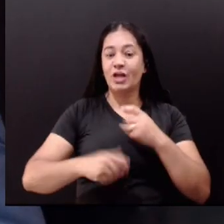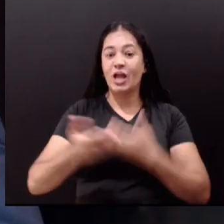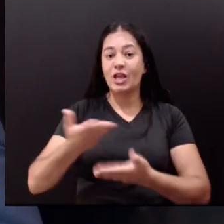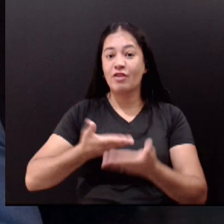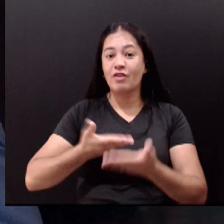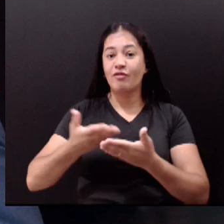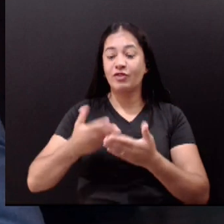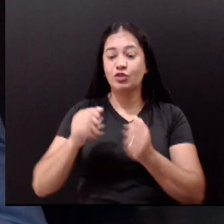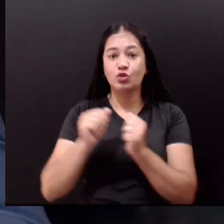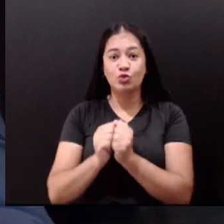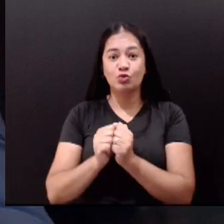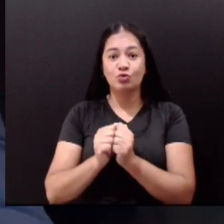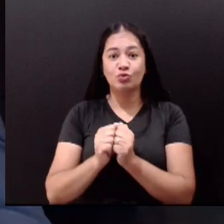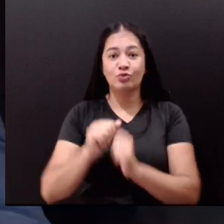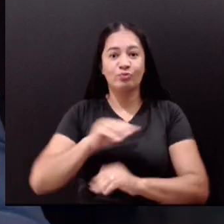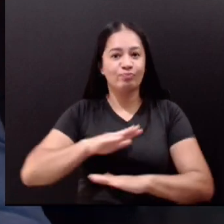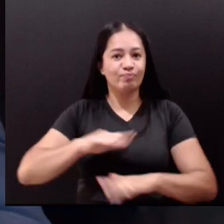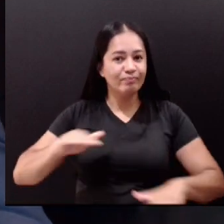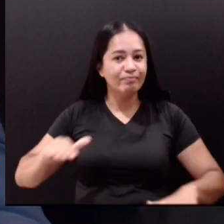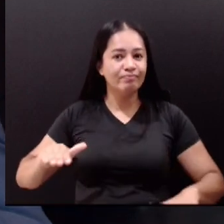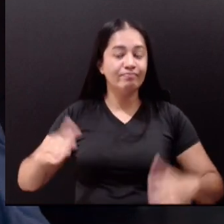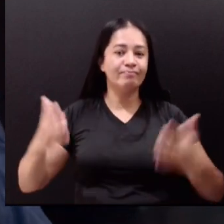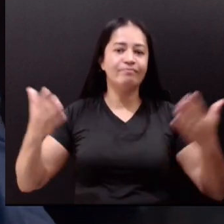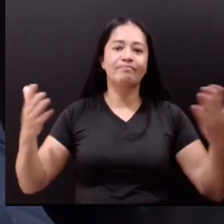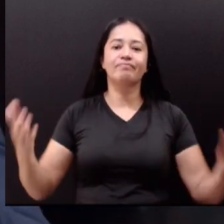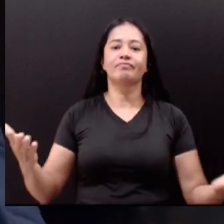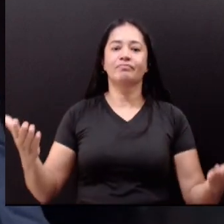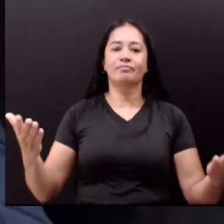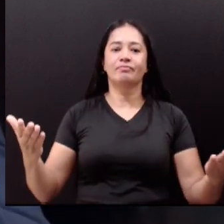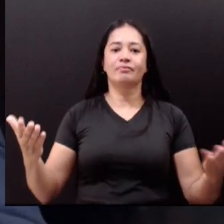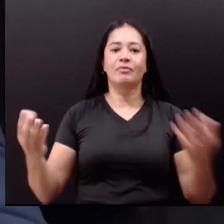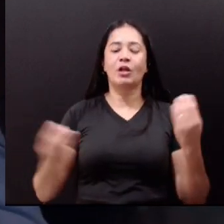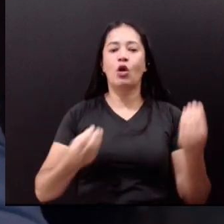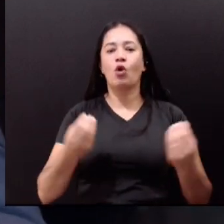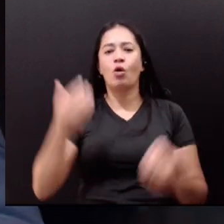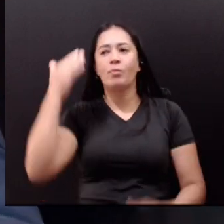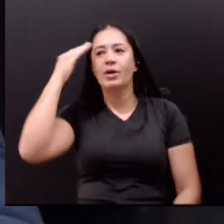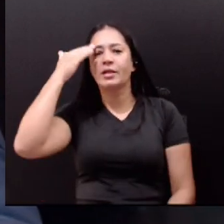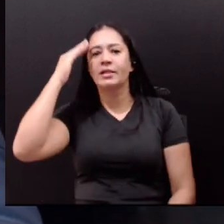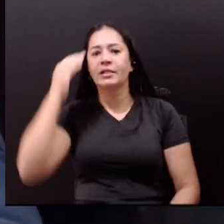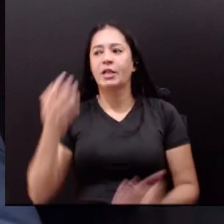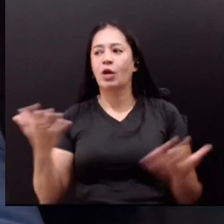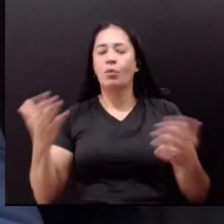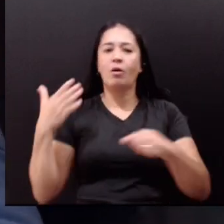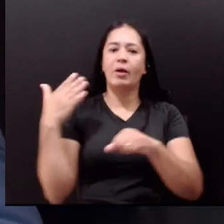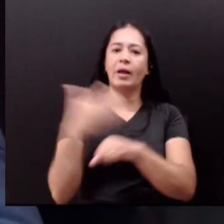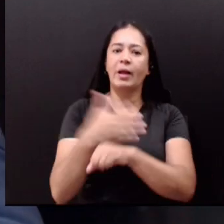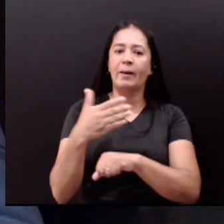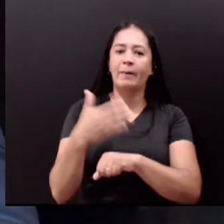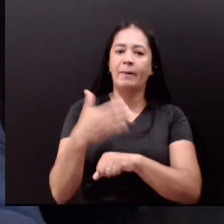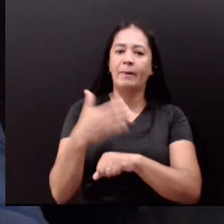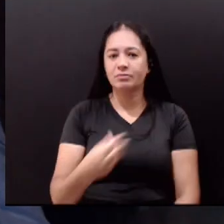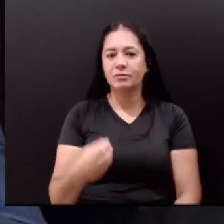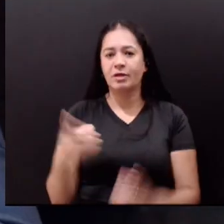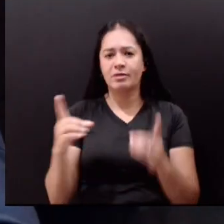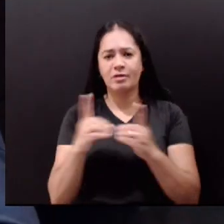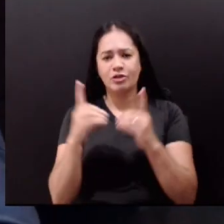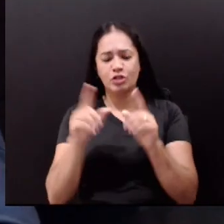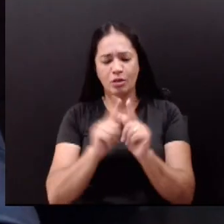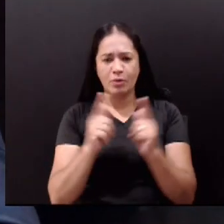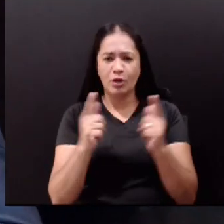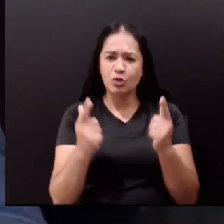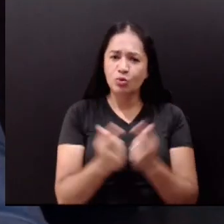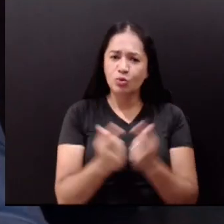né. Então, o pai, ele tem que entender qual que é a participação do filho naquela dinâmica daquele grupo. Ele é um